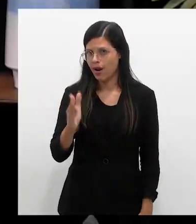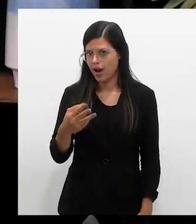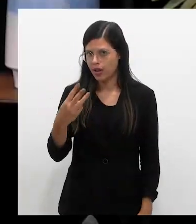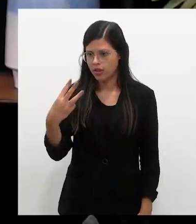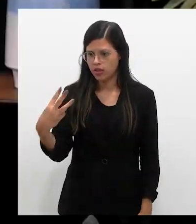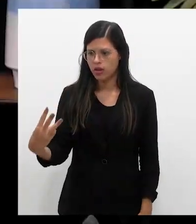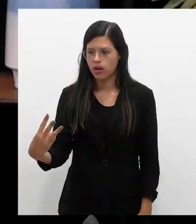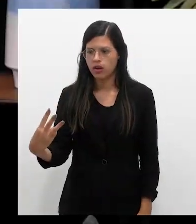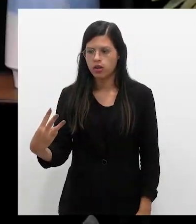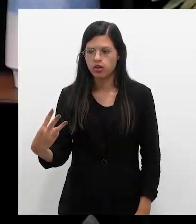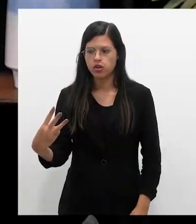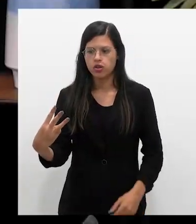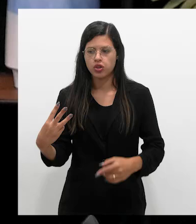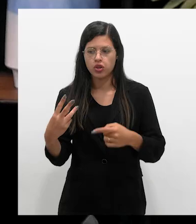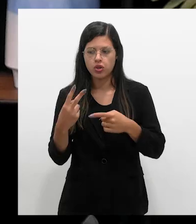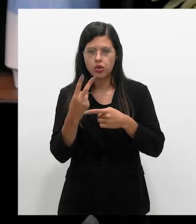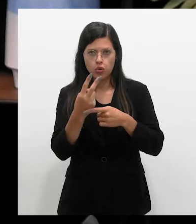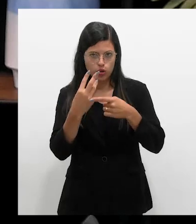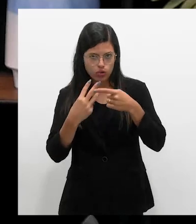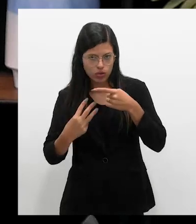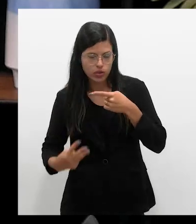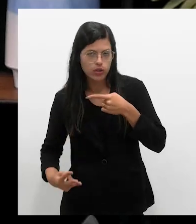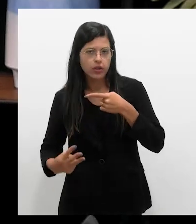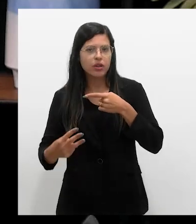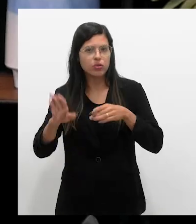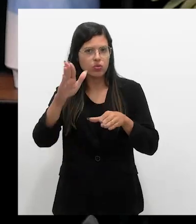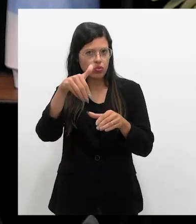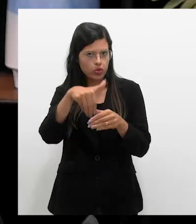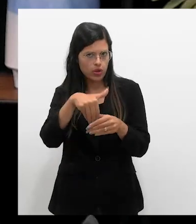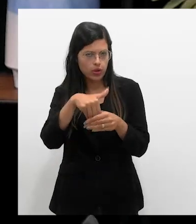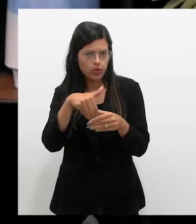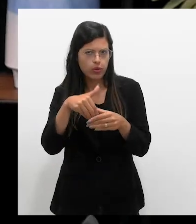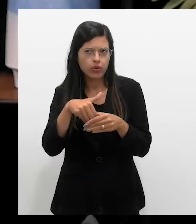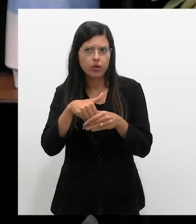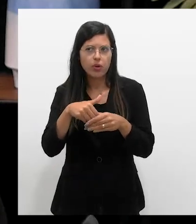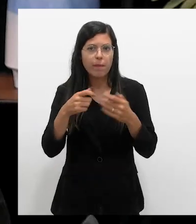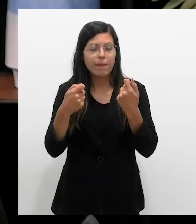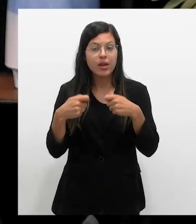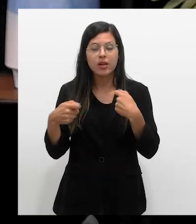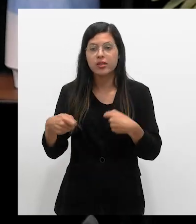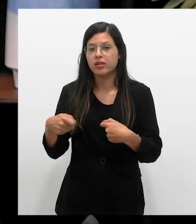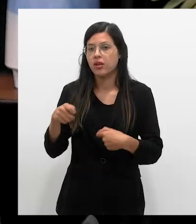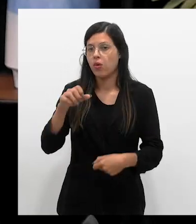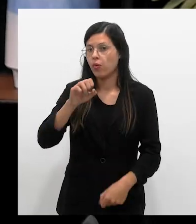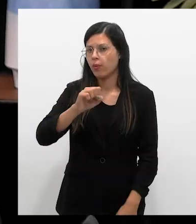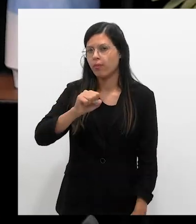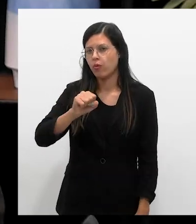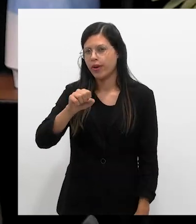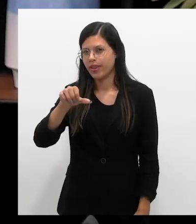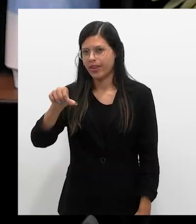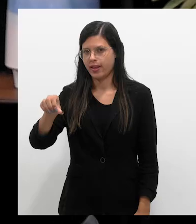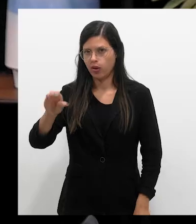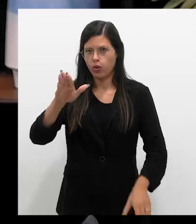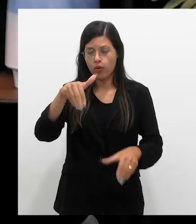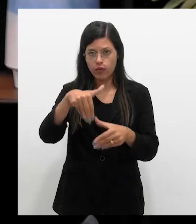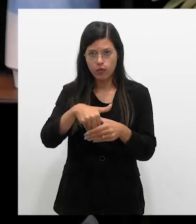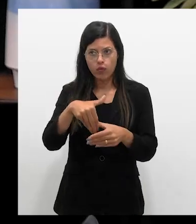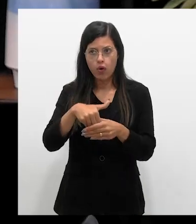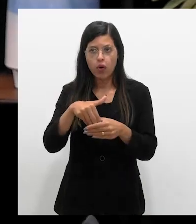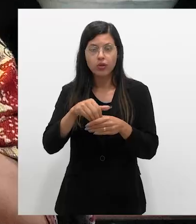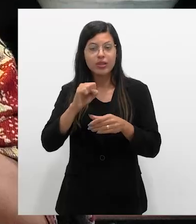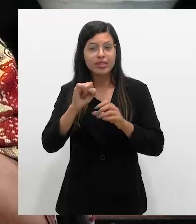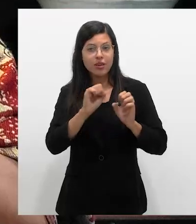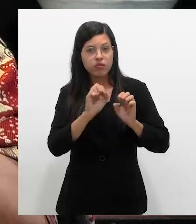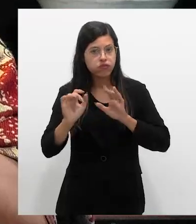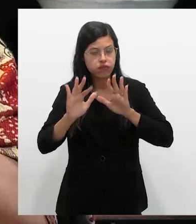de 2/3 dos eleitores, ou seja, eram 133 eleitores, precisou de pelo menos 89 votos